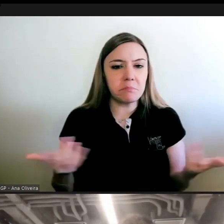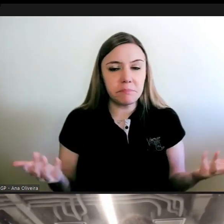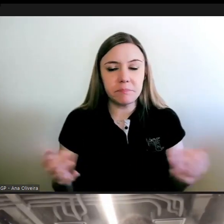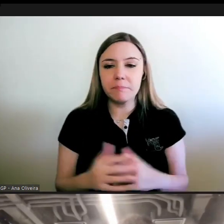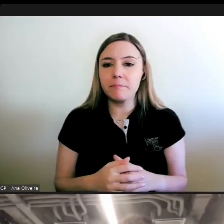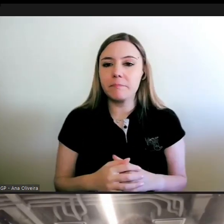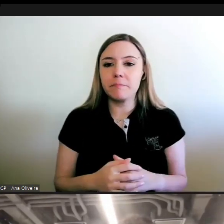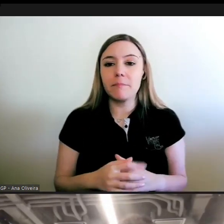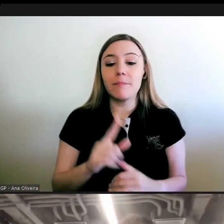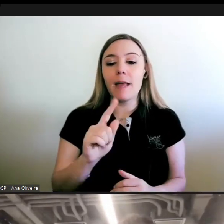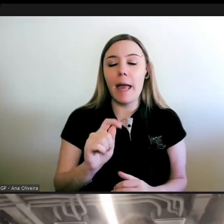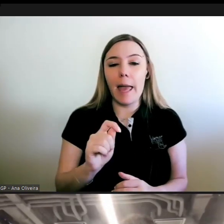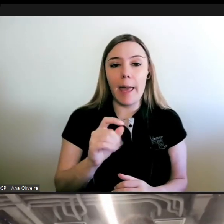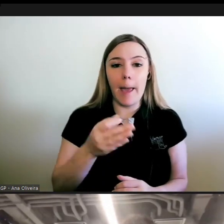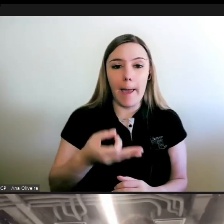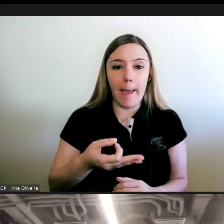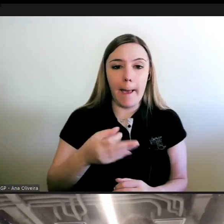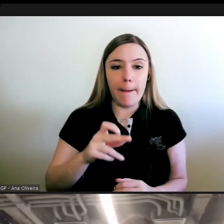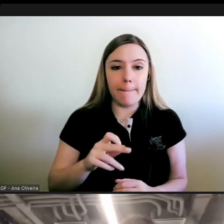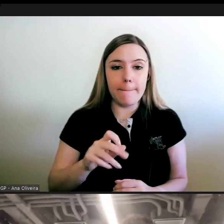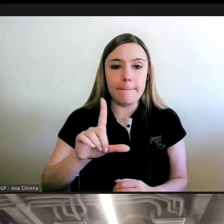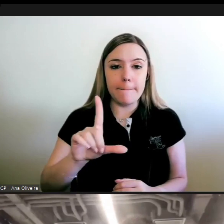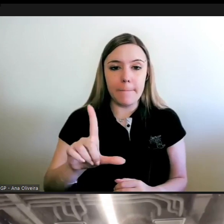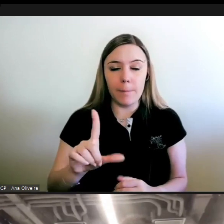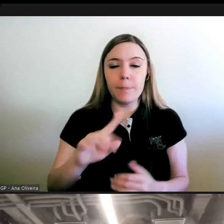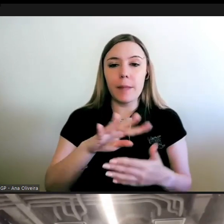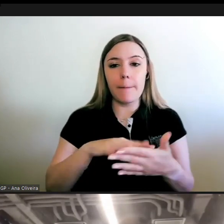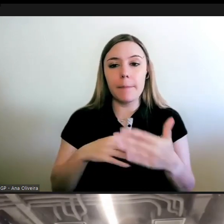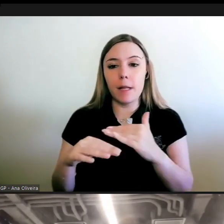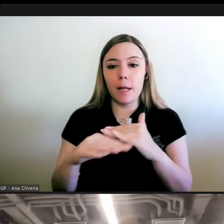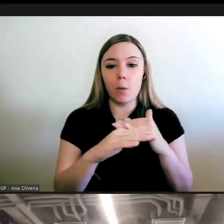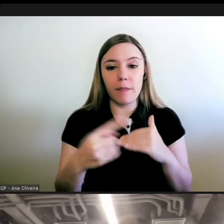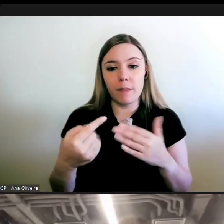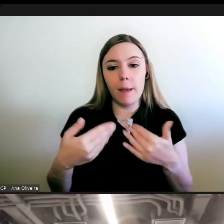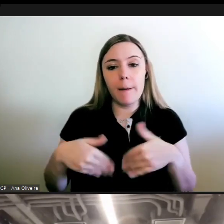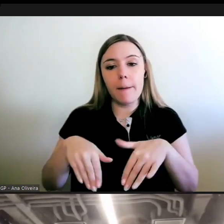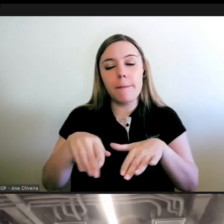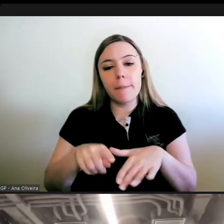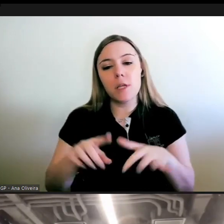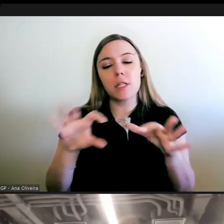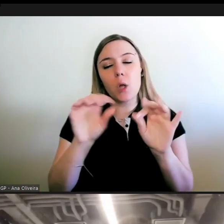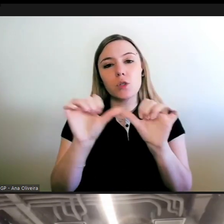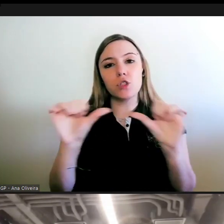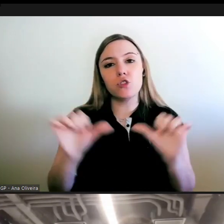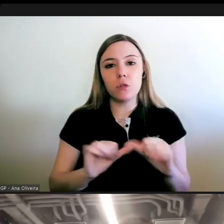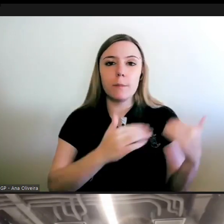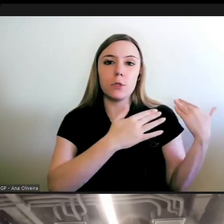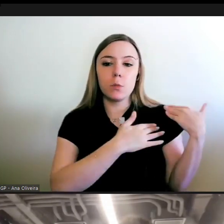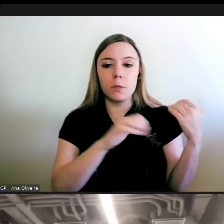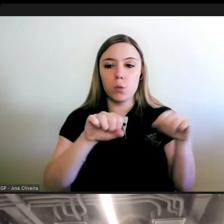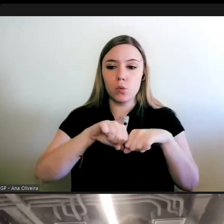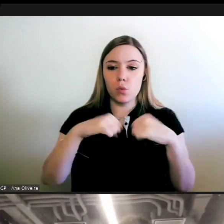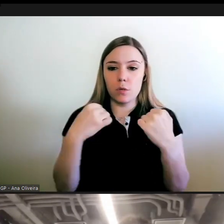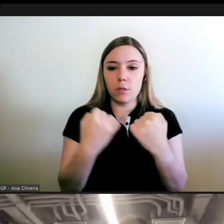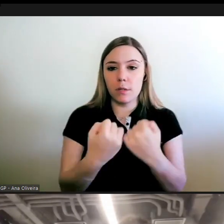EPAL tem, para além de um plano para a igualdade, portanto, tem um sistema de responsabilidade social que se